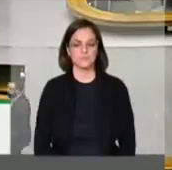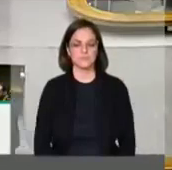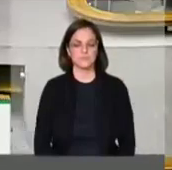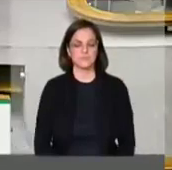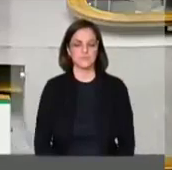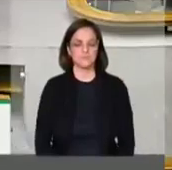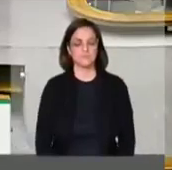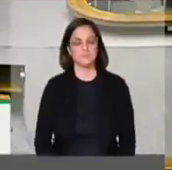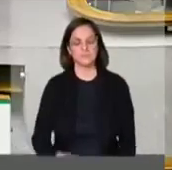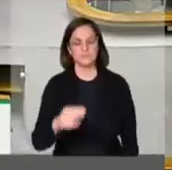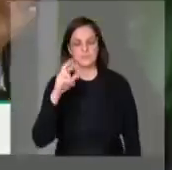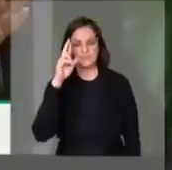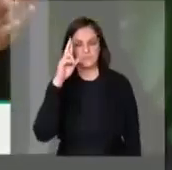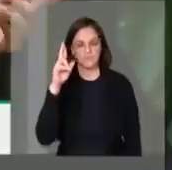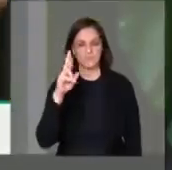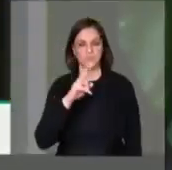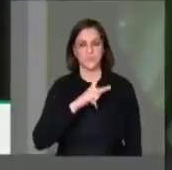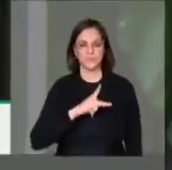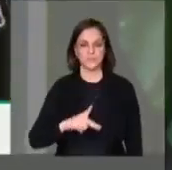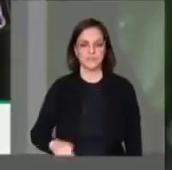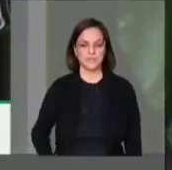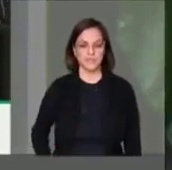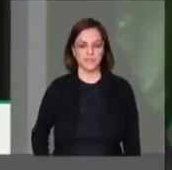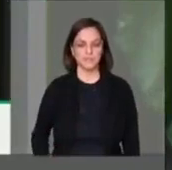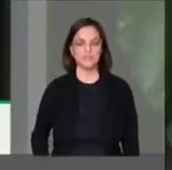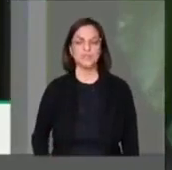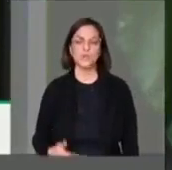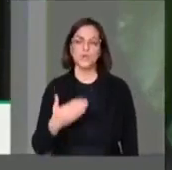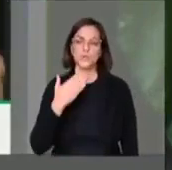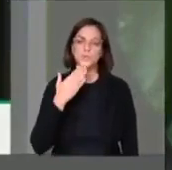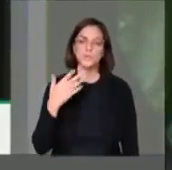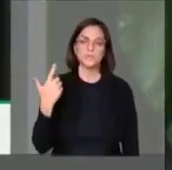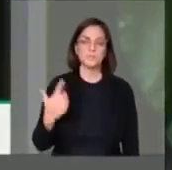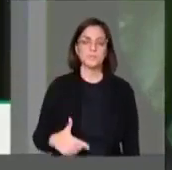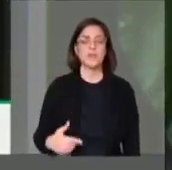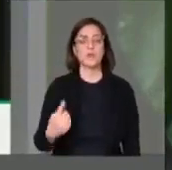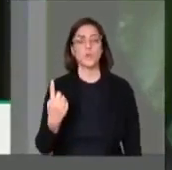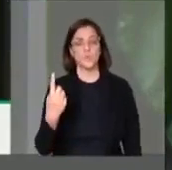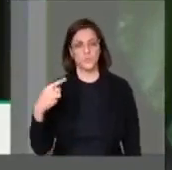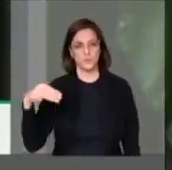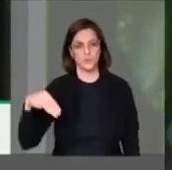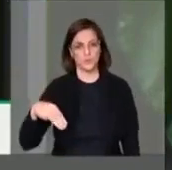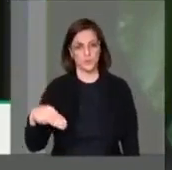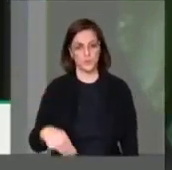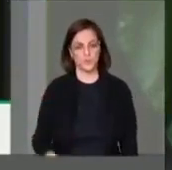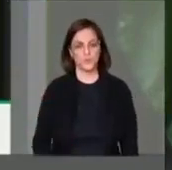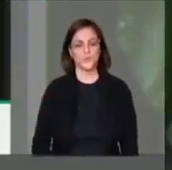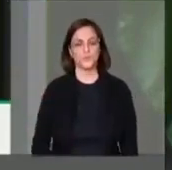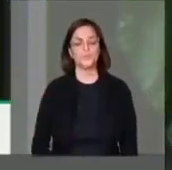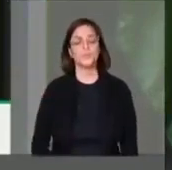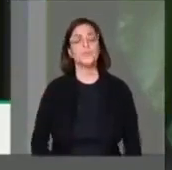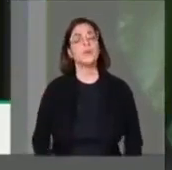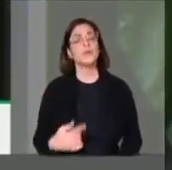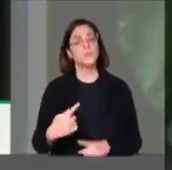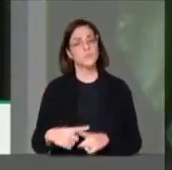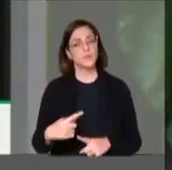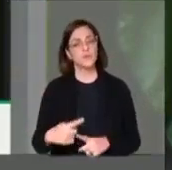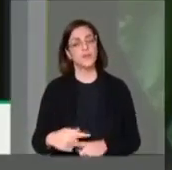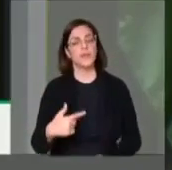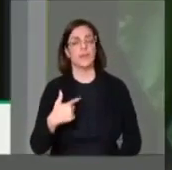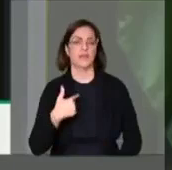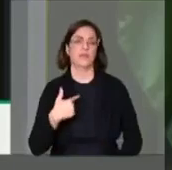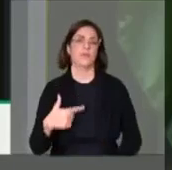Senhor presidente, solicito a Vossa Excelência que acresça 1 minuto ao meu tempo, em virtude da inscrição